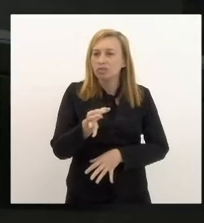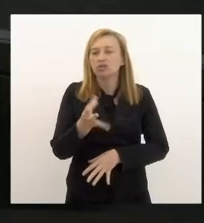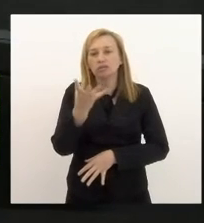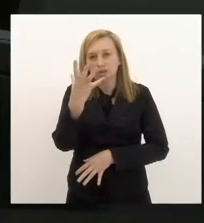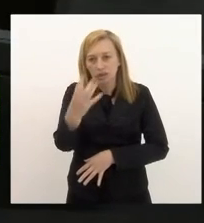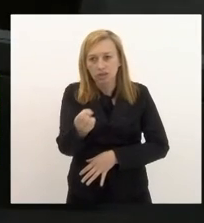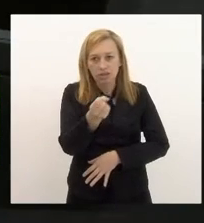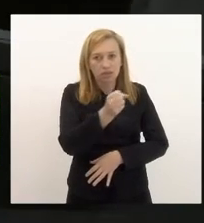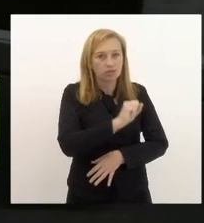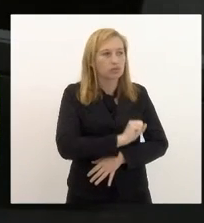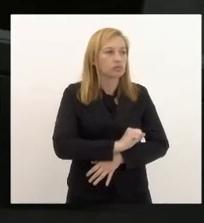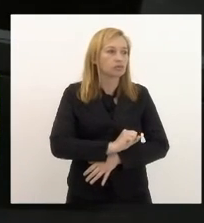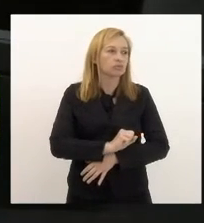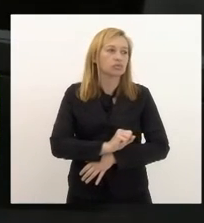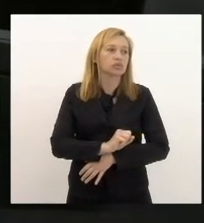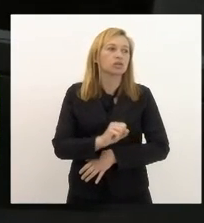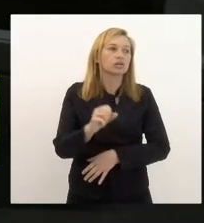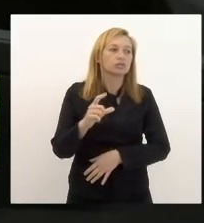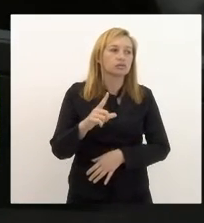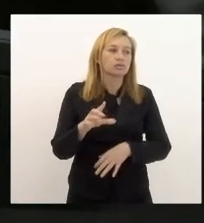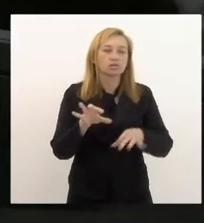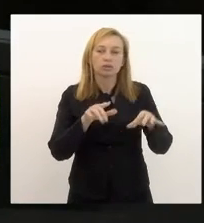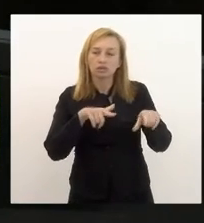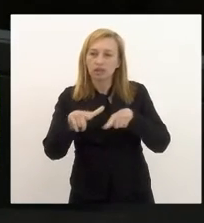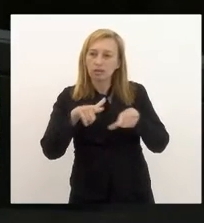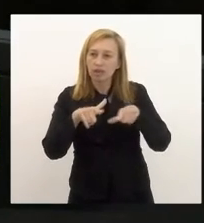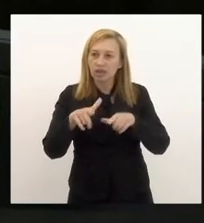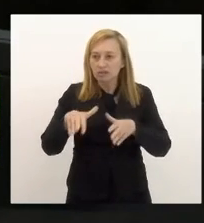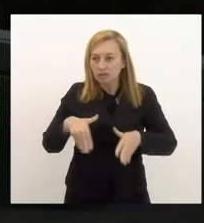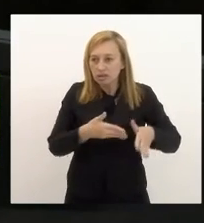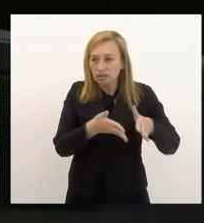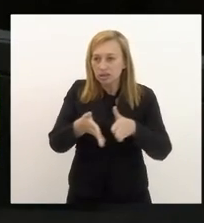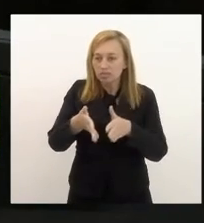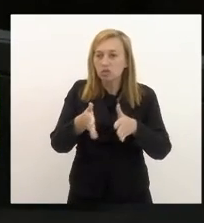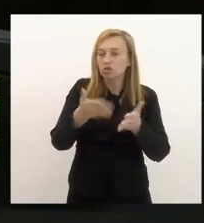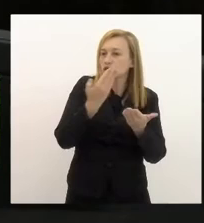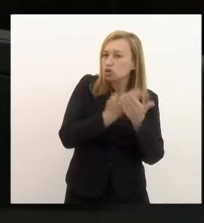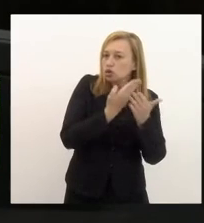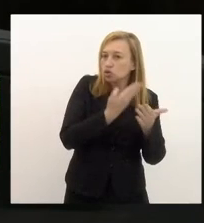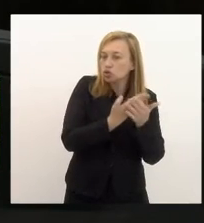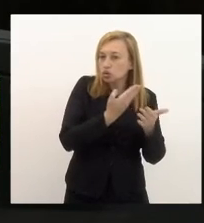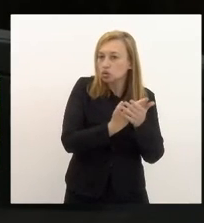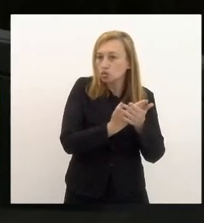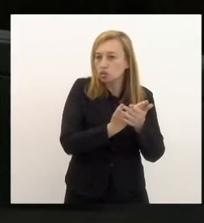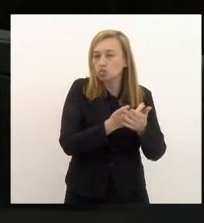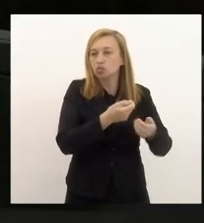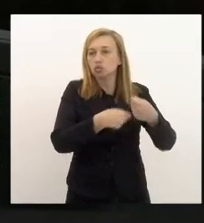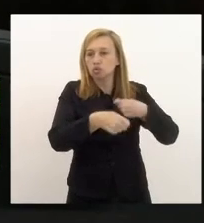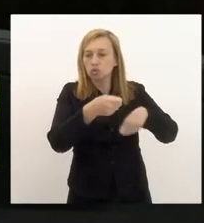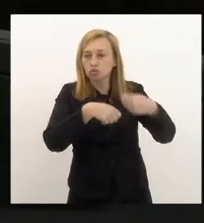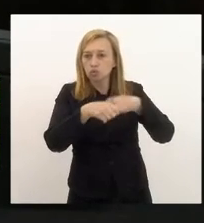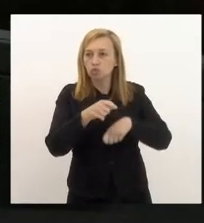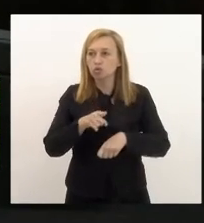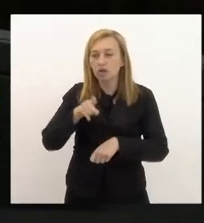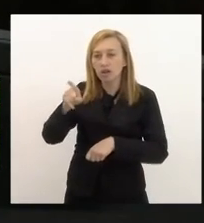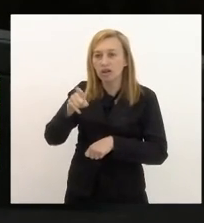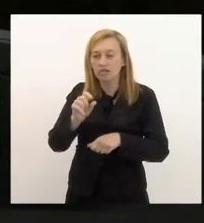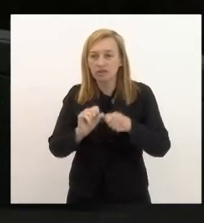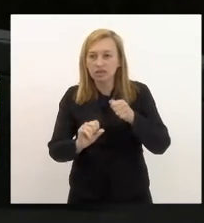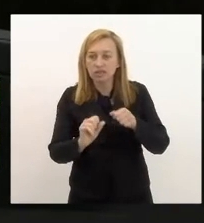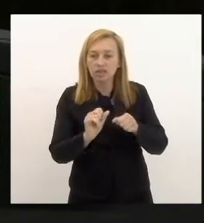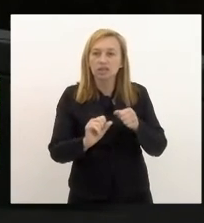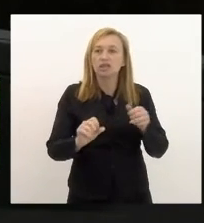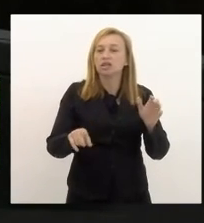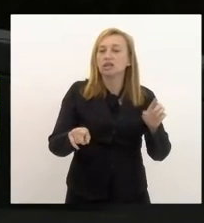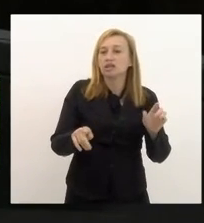favorável nós estamos trabalhando nessa direção tem estudos econométricos que nós estamos fazendo lá e inclusive para